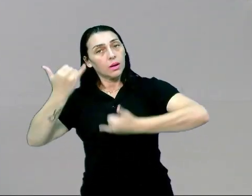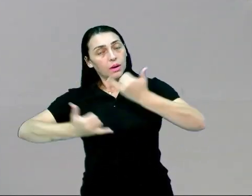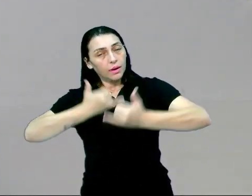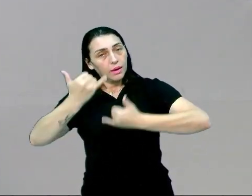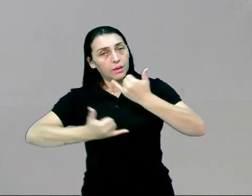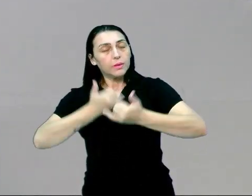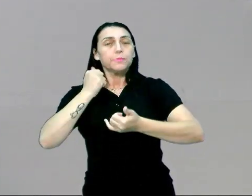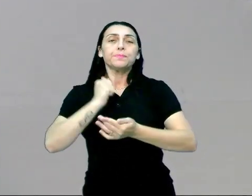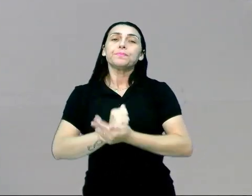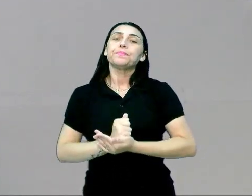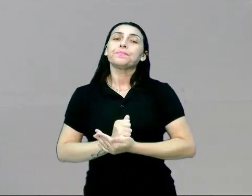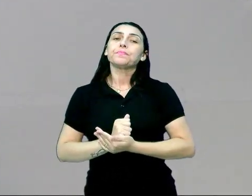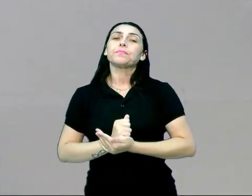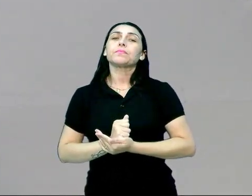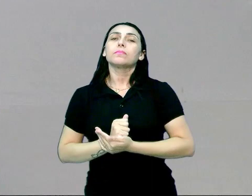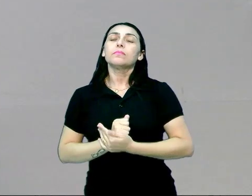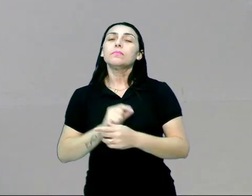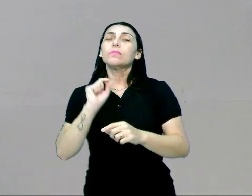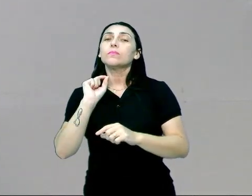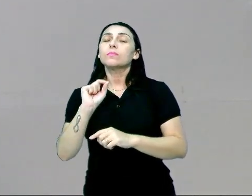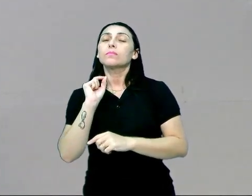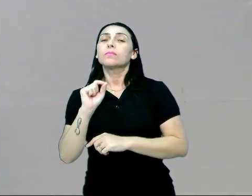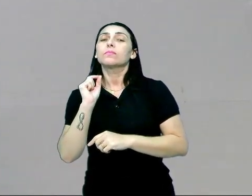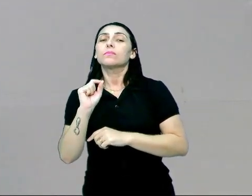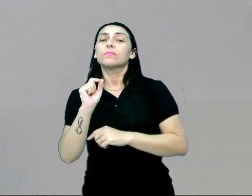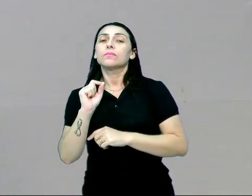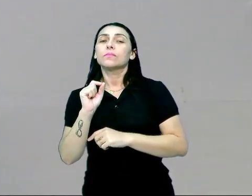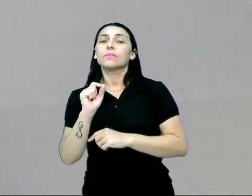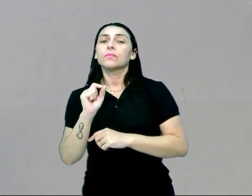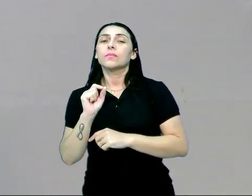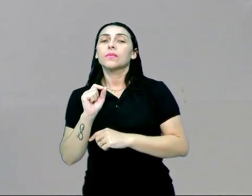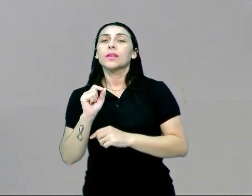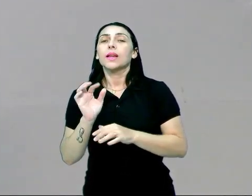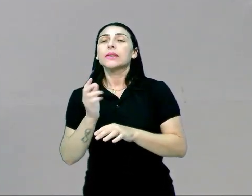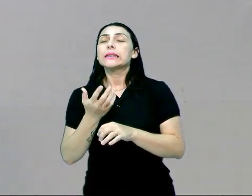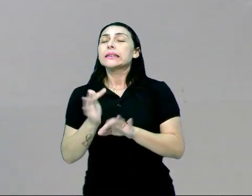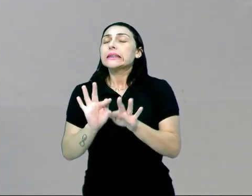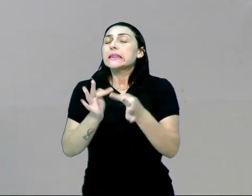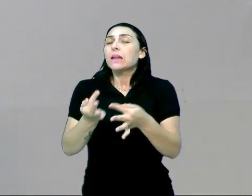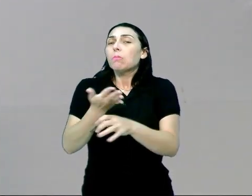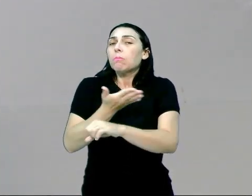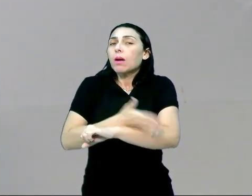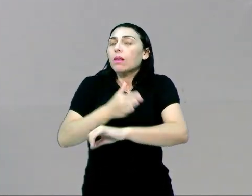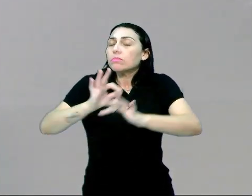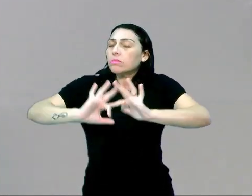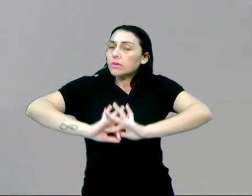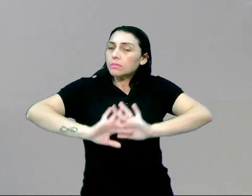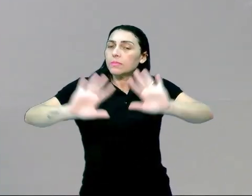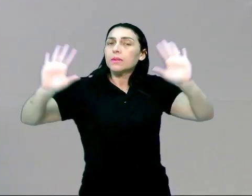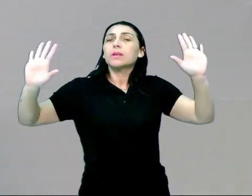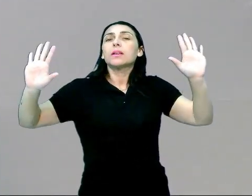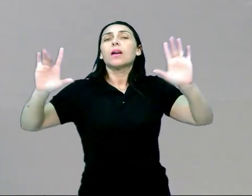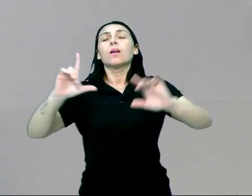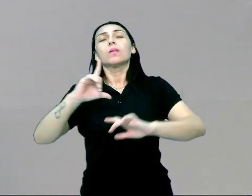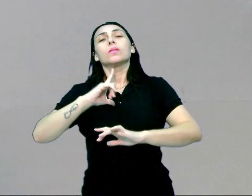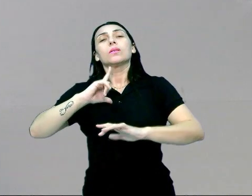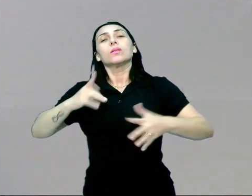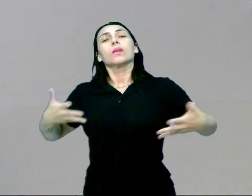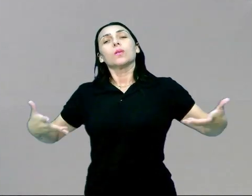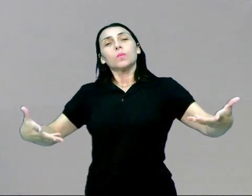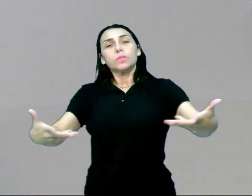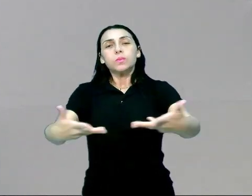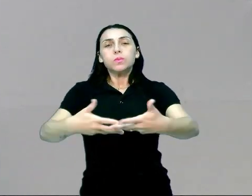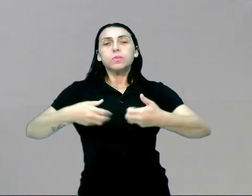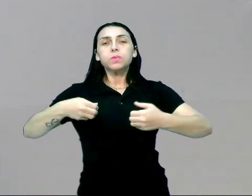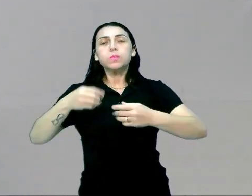do brincar, ela vai muito além da simples prática de libertação. Ela tem toda uma dinâmica que